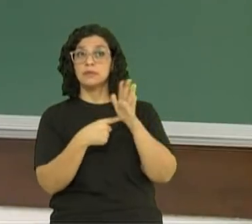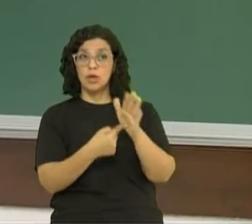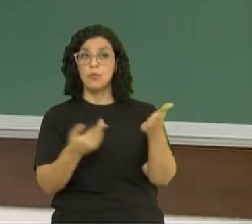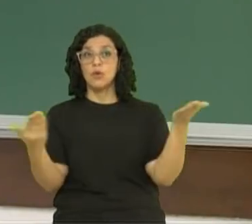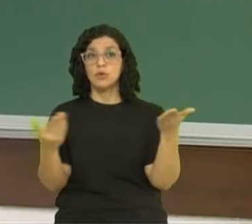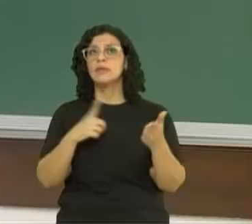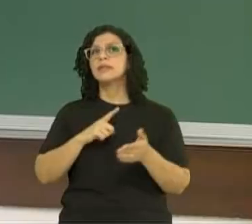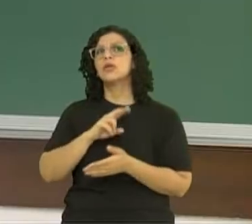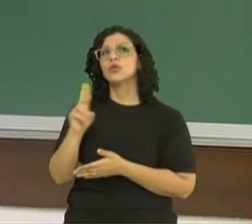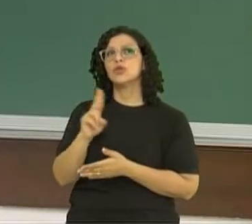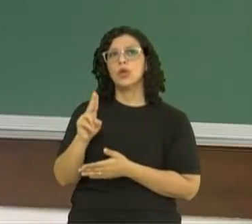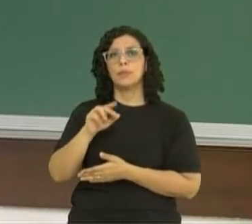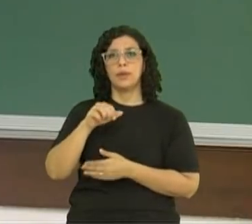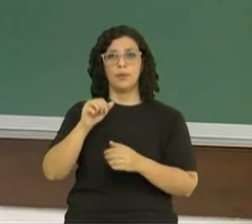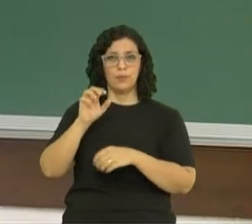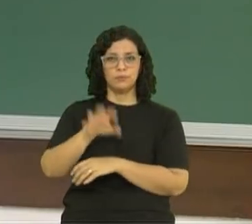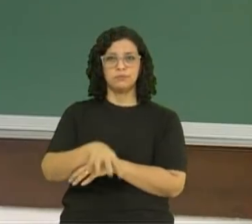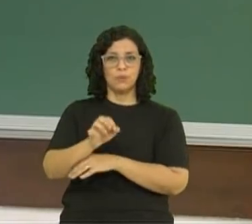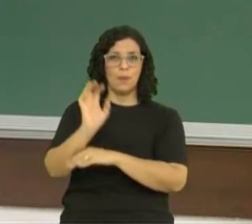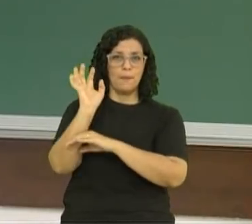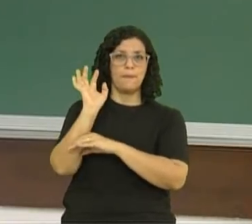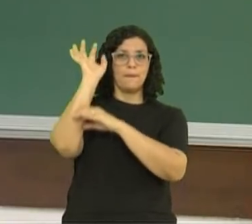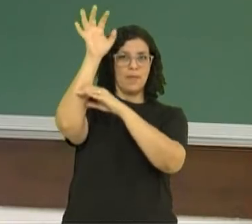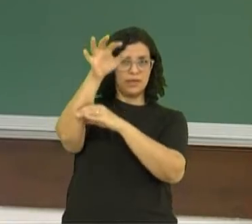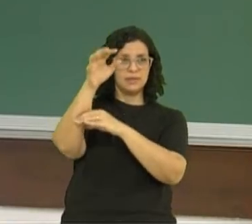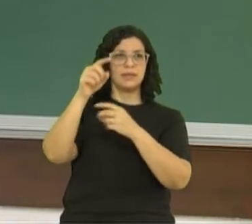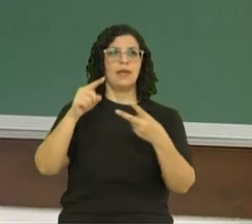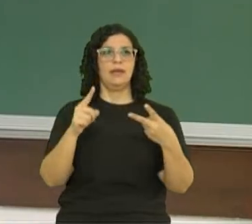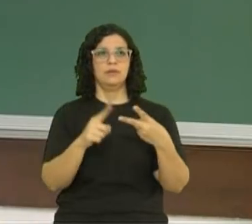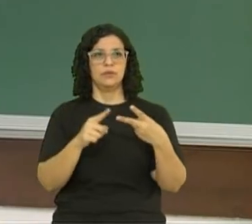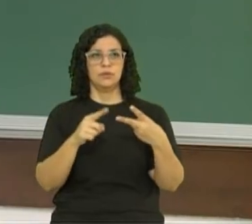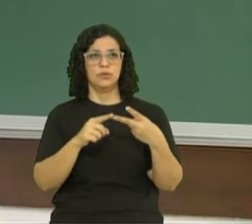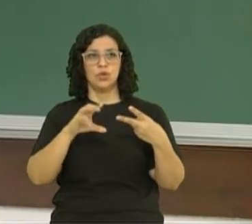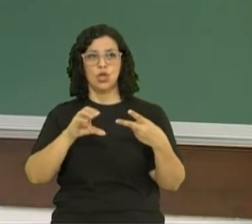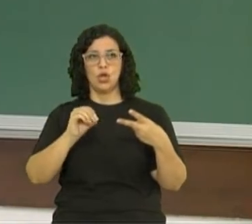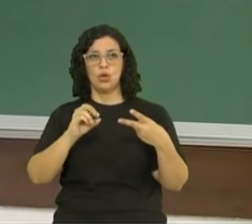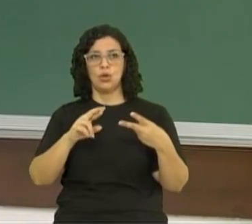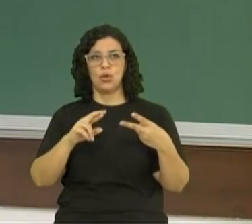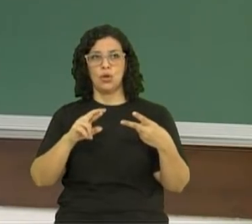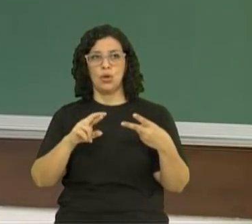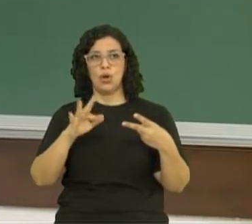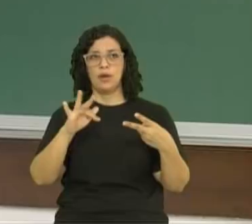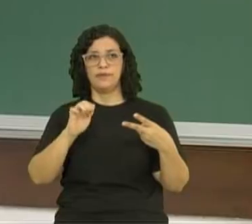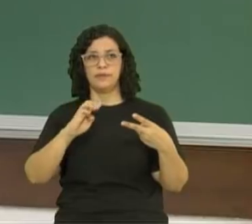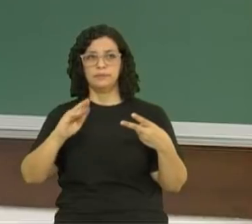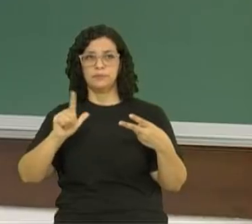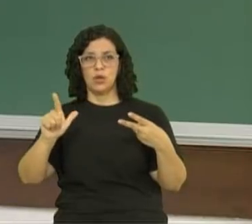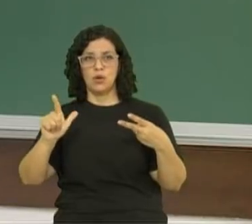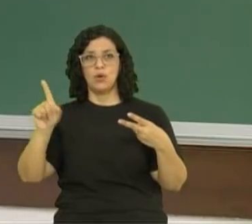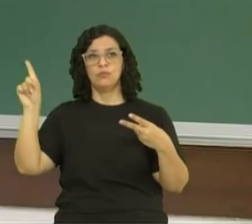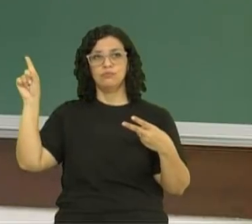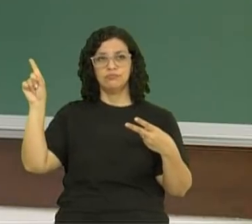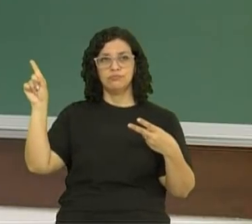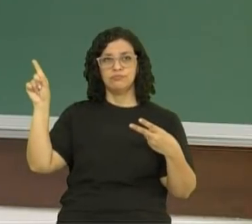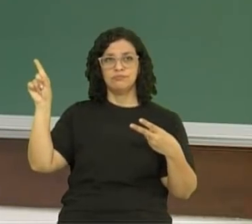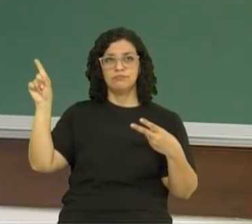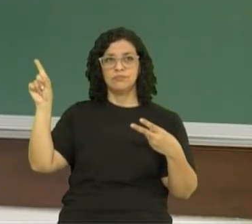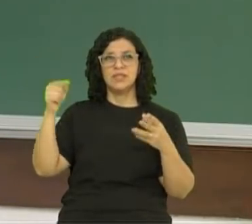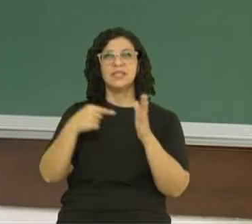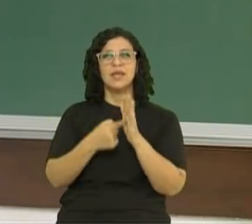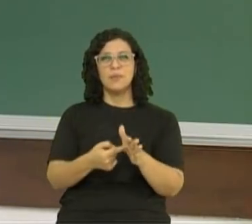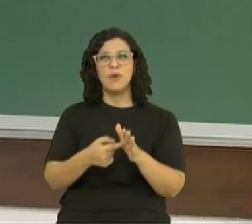vimos, então quais são eles? Então temos o basquetebol aqui em primeiro plano, né? O korfball